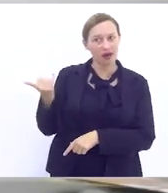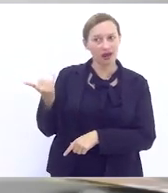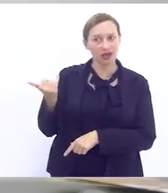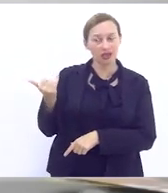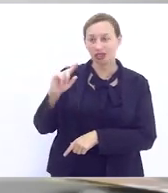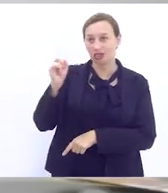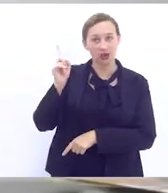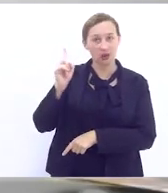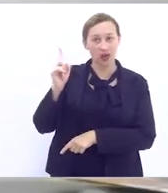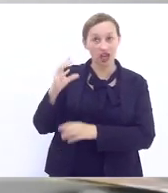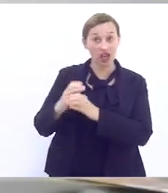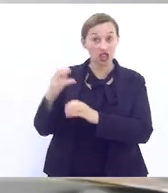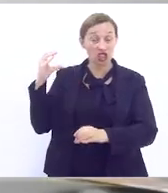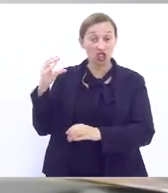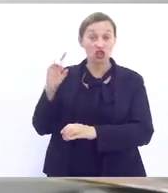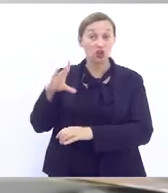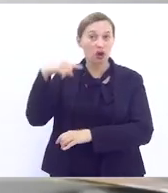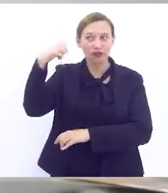advogado